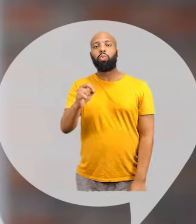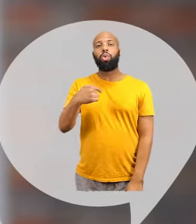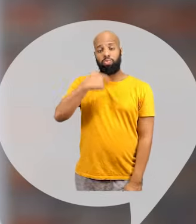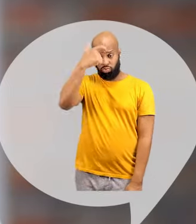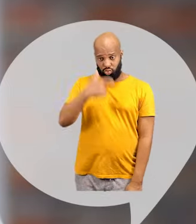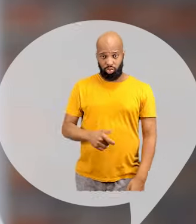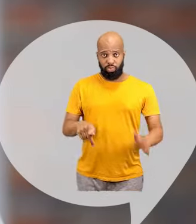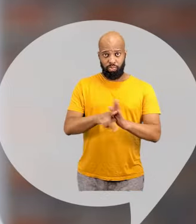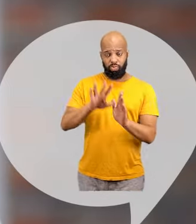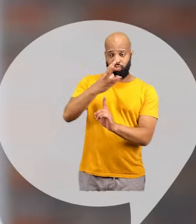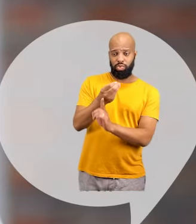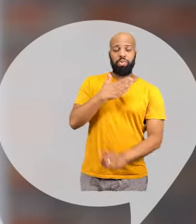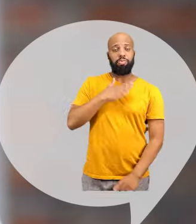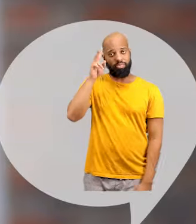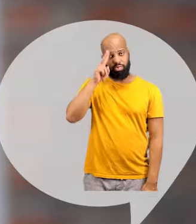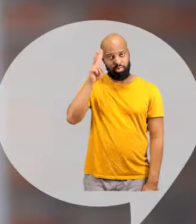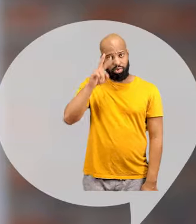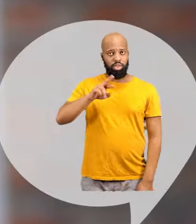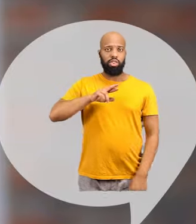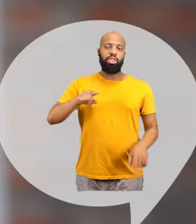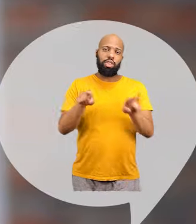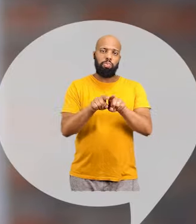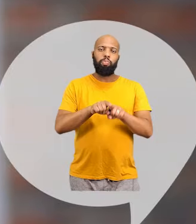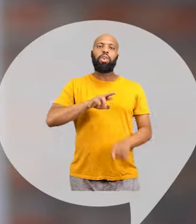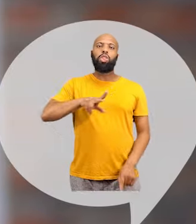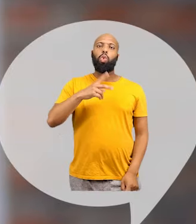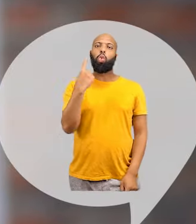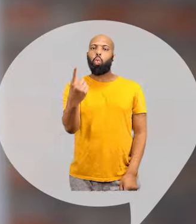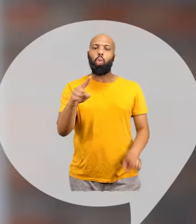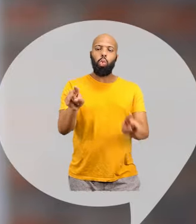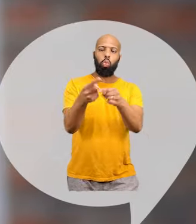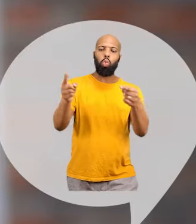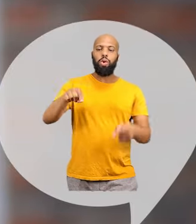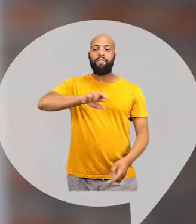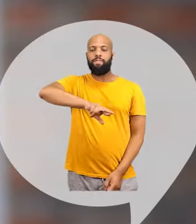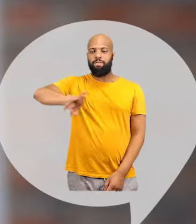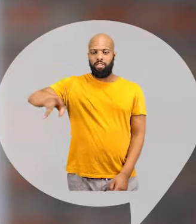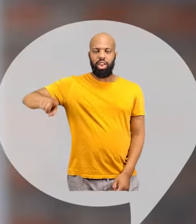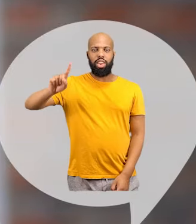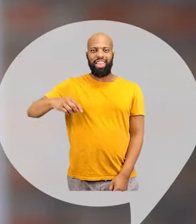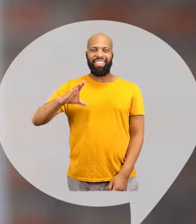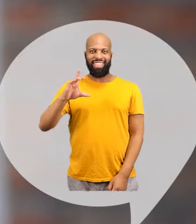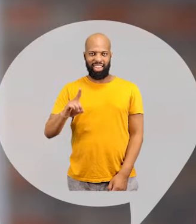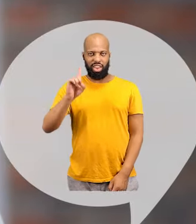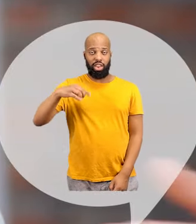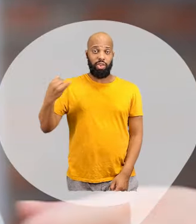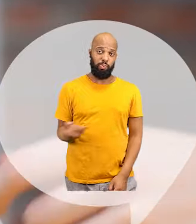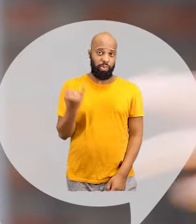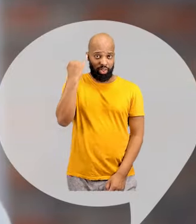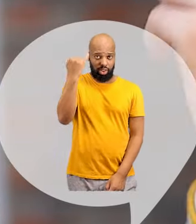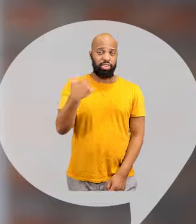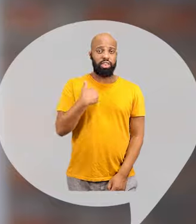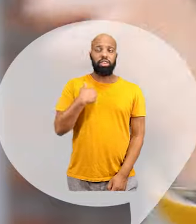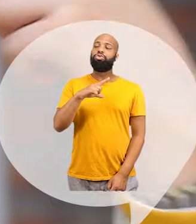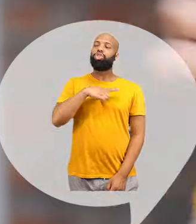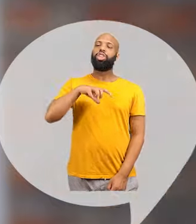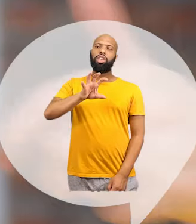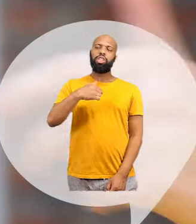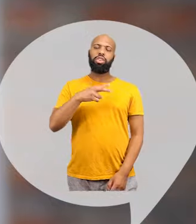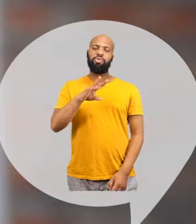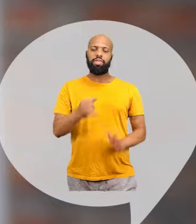quem eu sou como artista essa é a minha história tipo não é uma música são várias é um álbum é um disco Eu acho que isso é importante e eu tava com essa